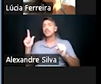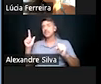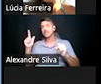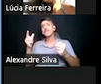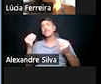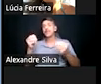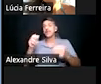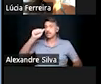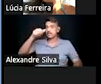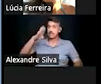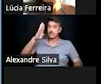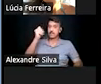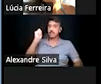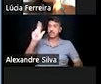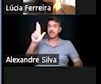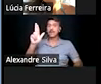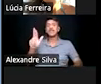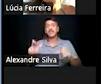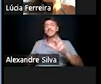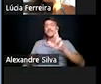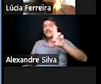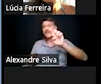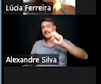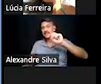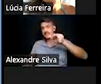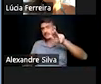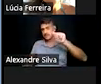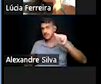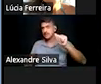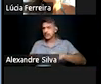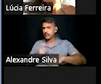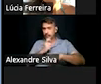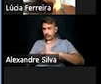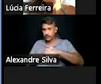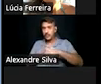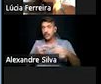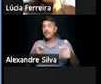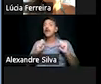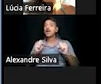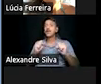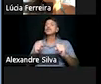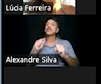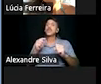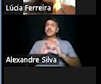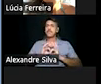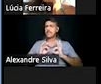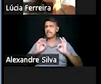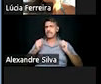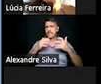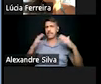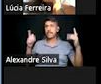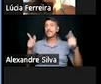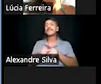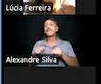por exemplo, é a resina fossilizada e ela é usada como joalheria. É utilizado na